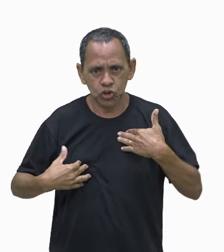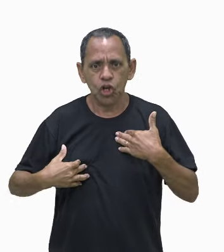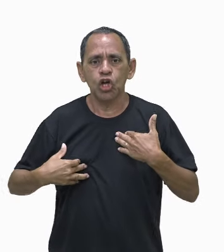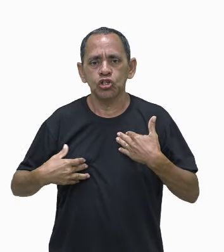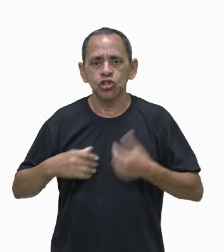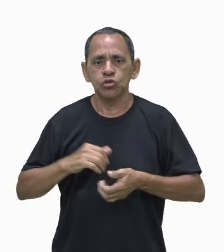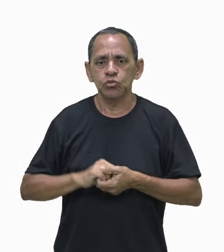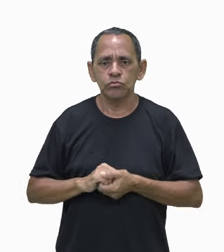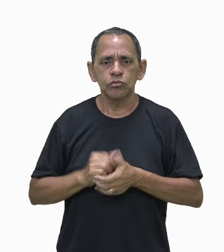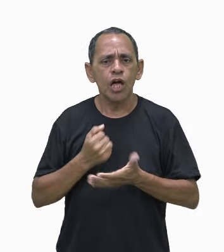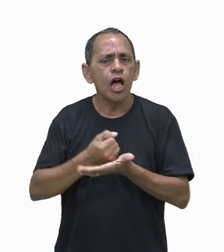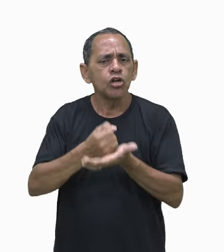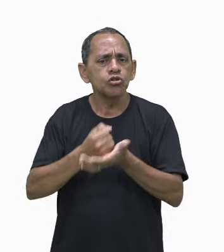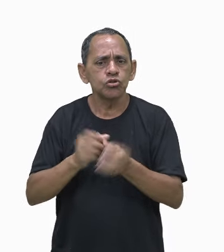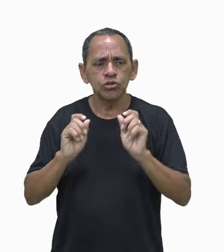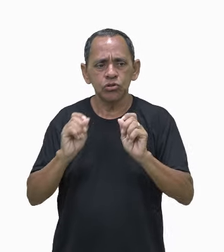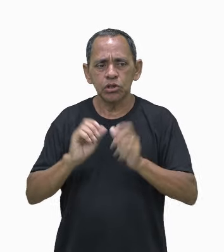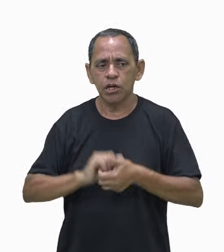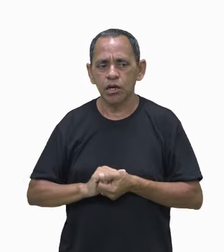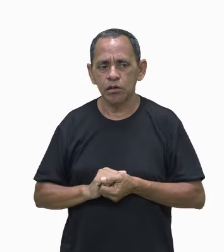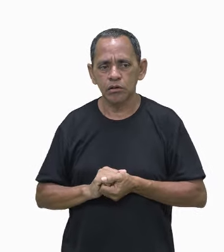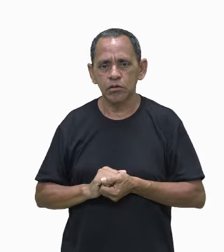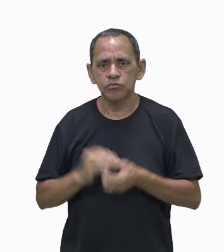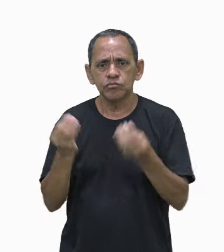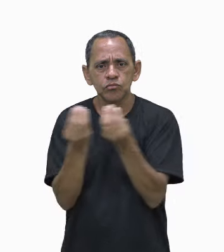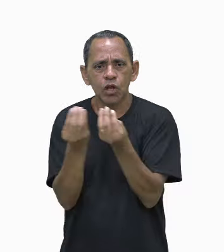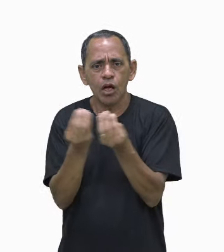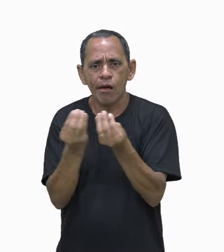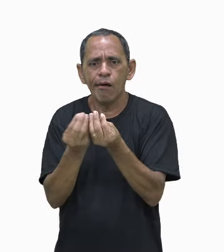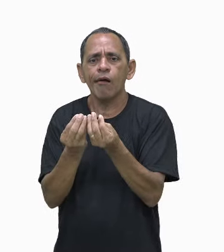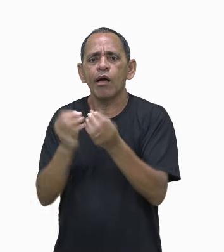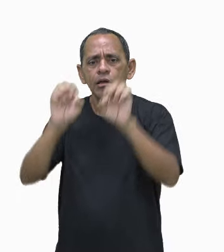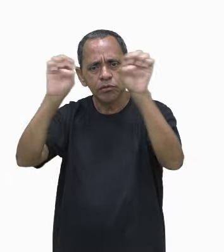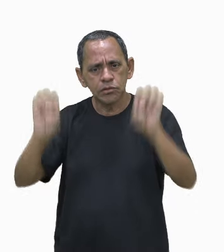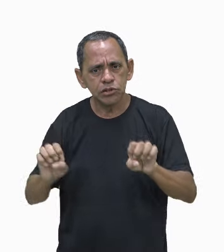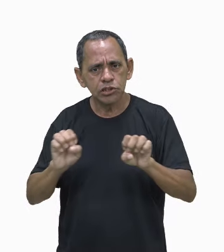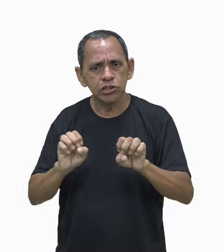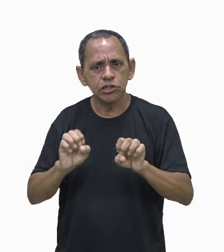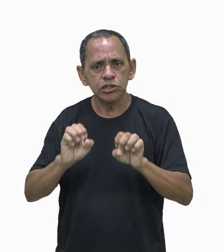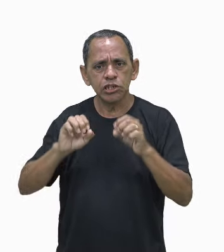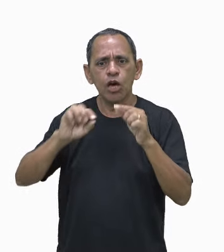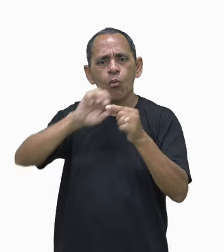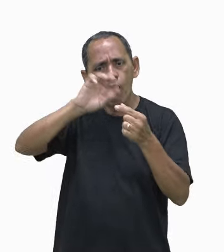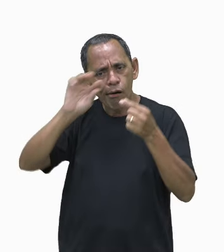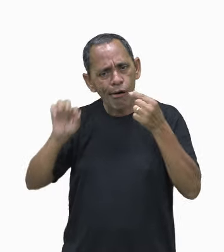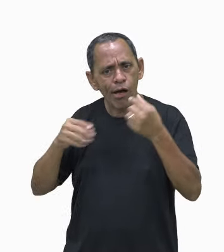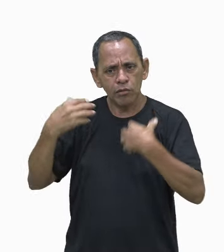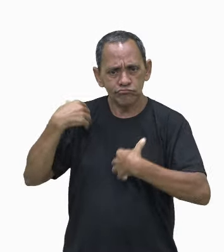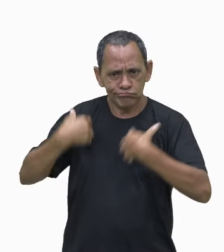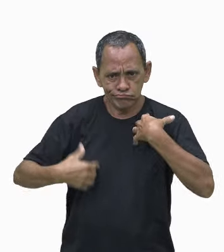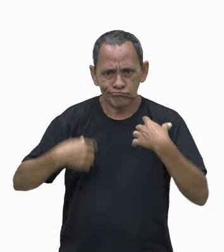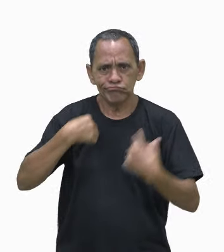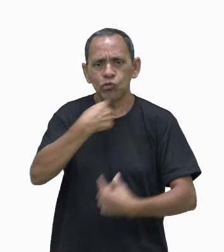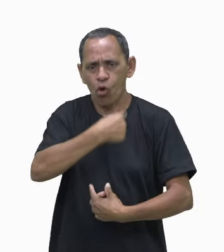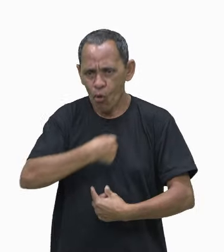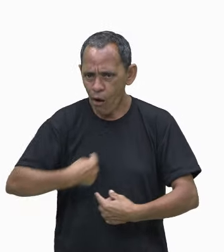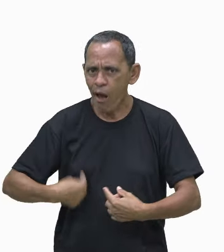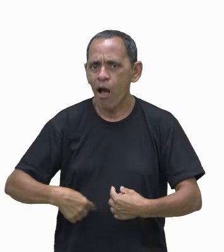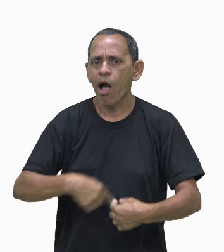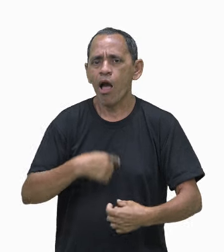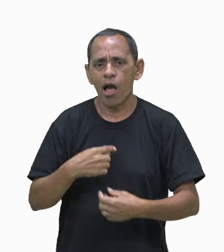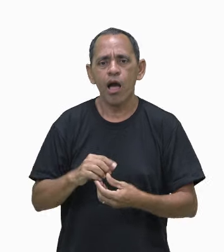aí na ilustração, né, lá o sistema circulatório. E ali no sistema circulatório há o transporte de